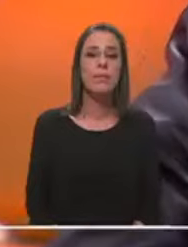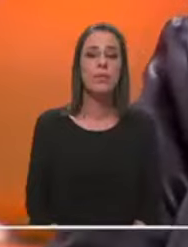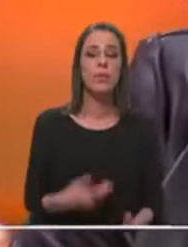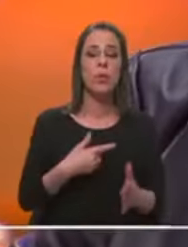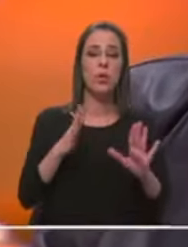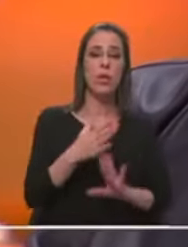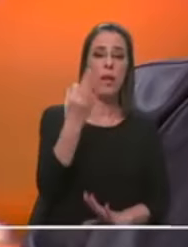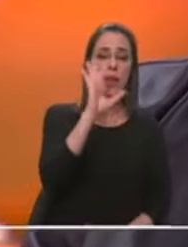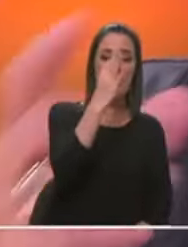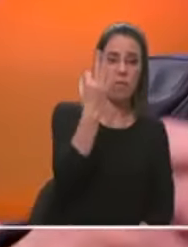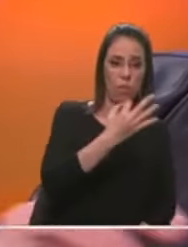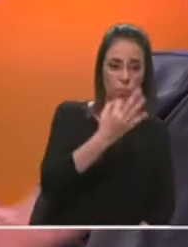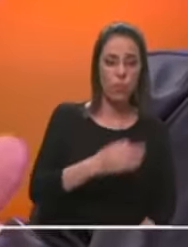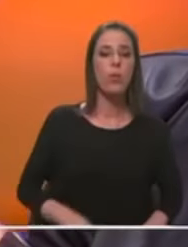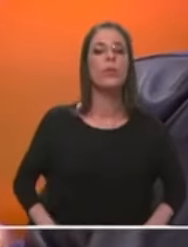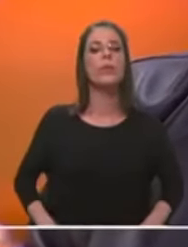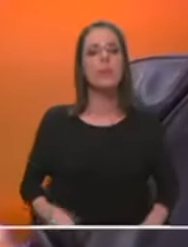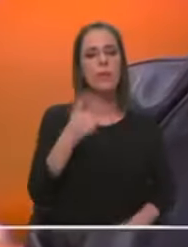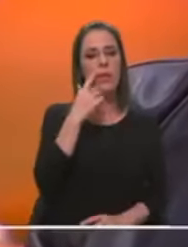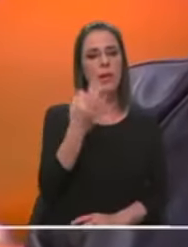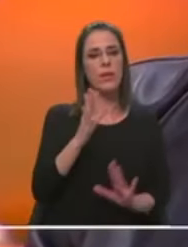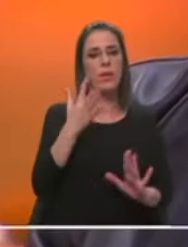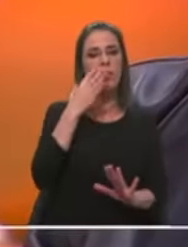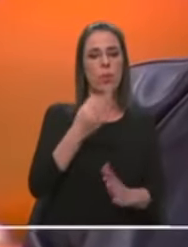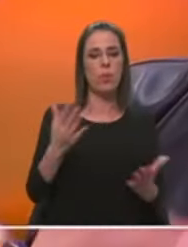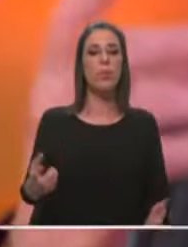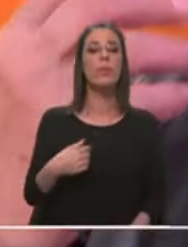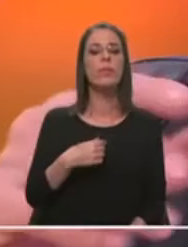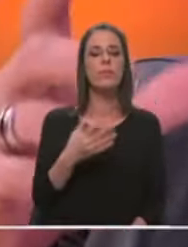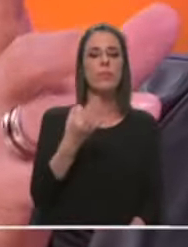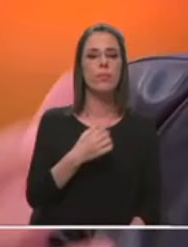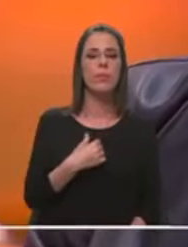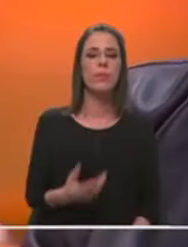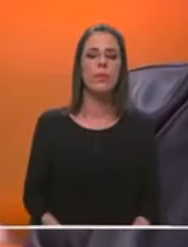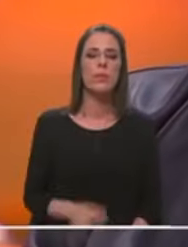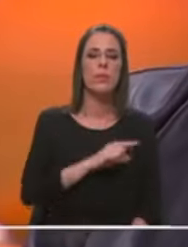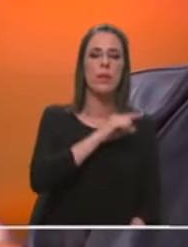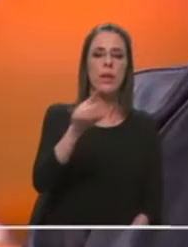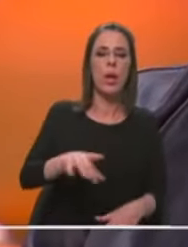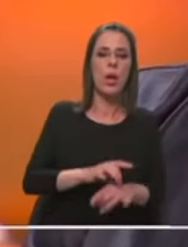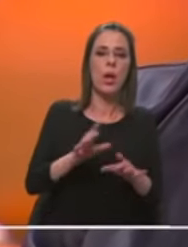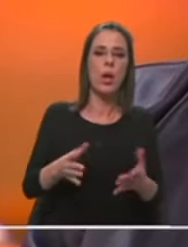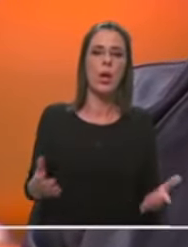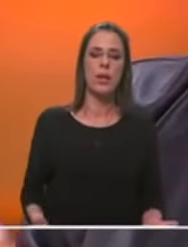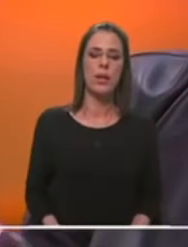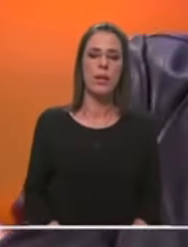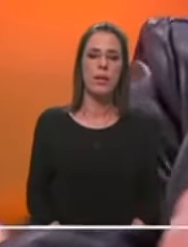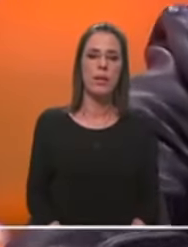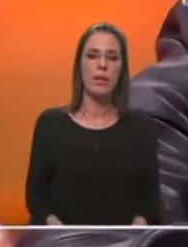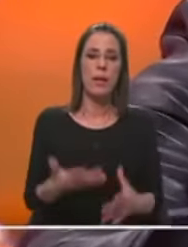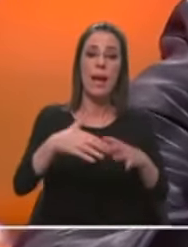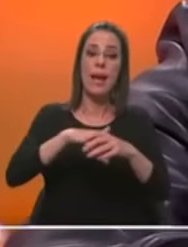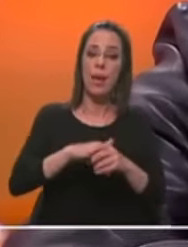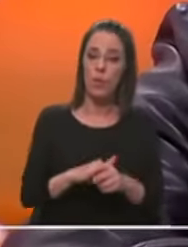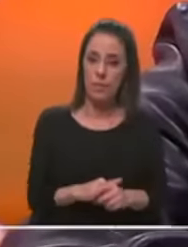Eu já estava no Porto. Aí já vivia no Porto, não é? Já. Eu vim do Porto e cheguei ao hospital, ela agarrou-me a